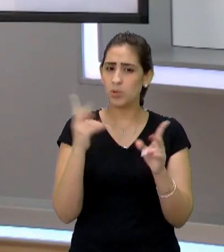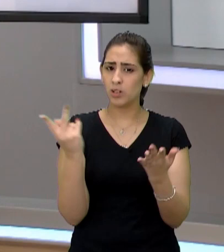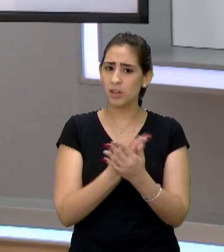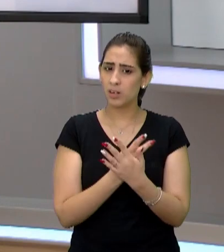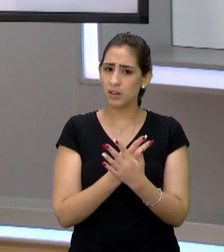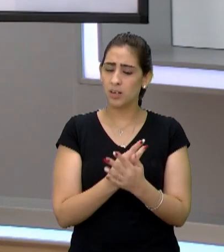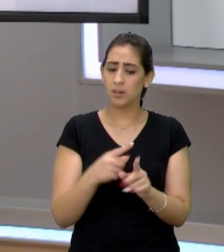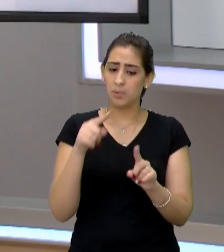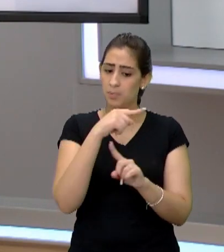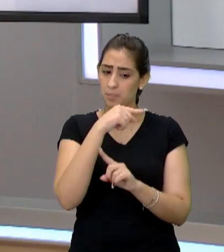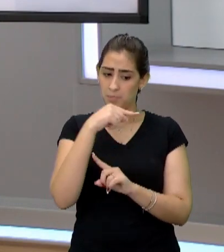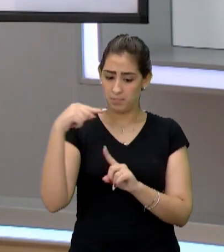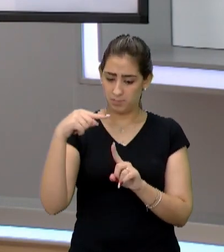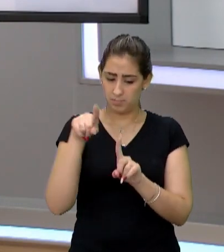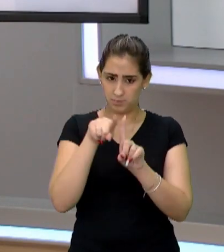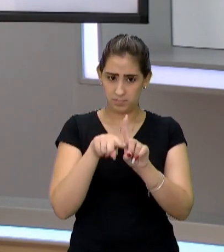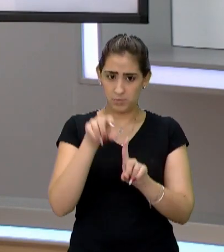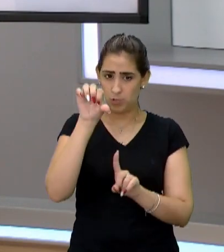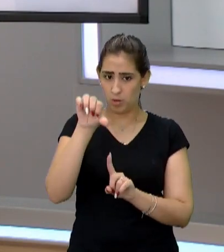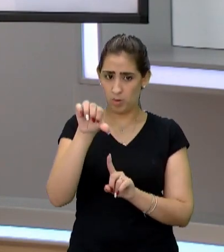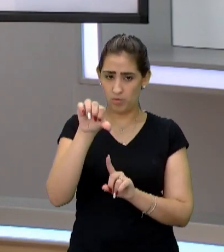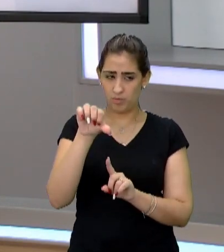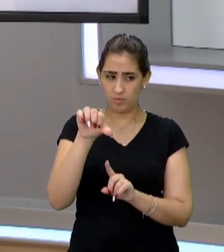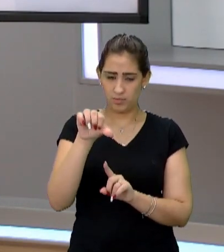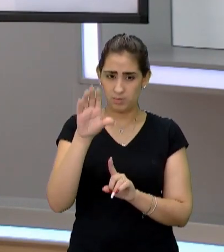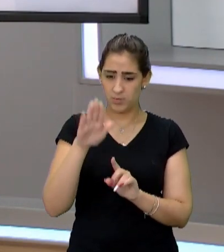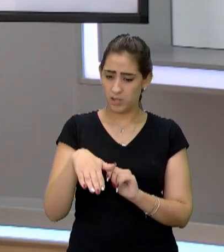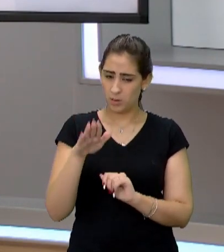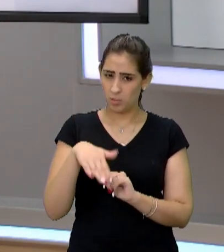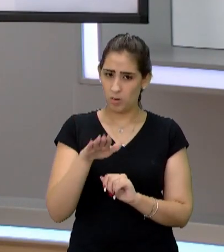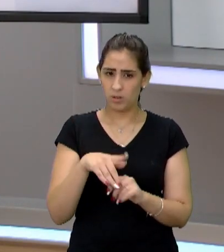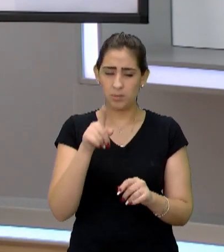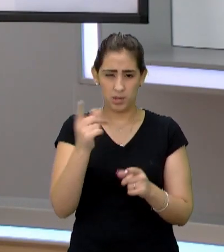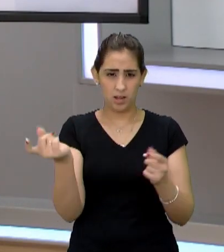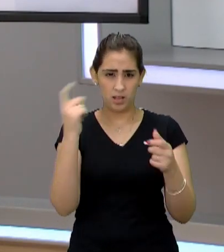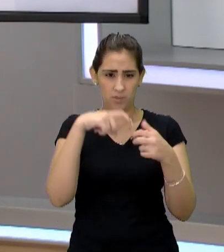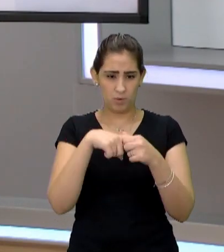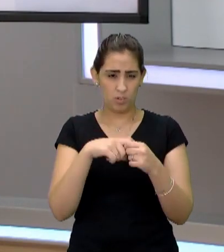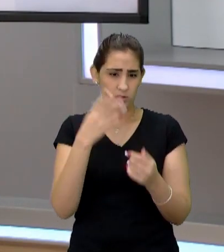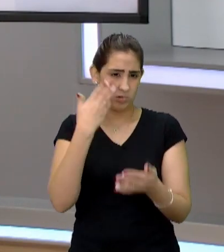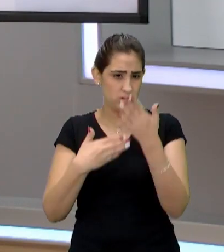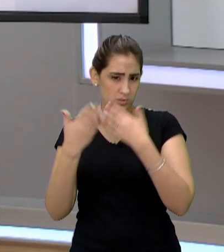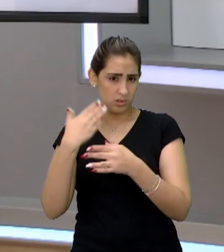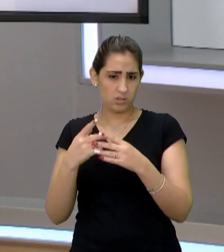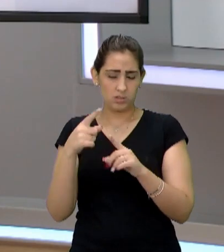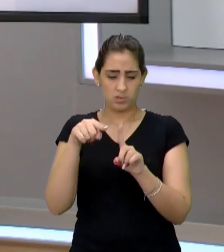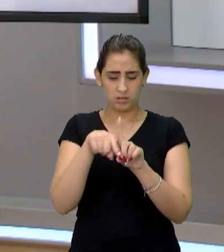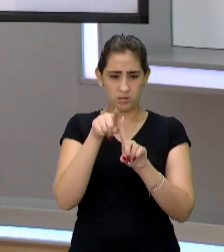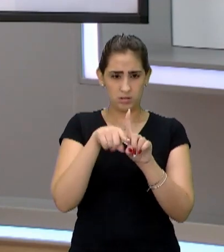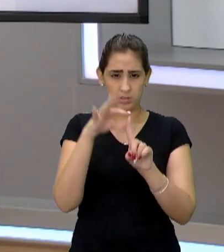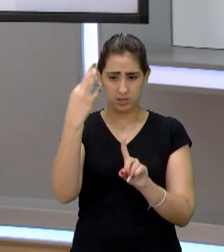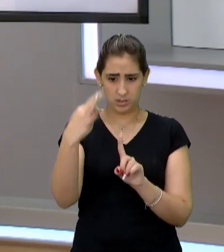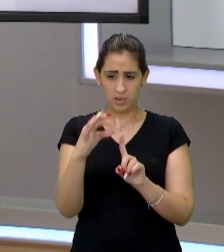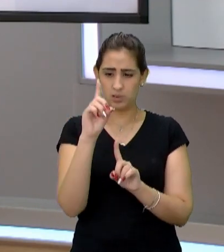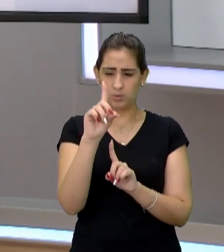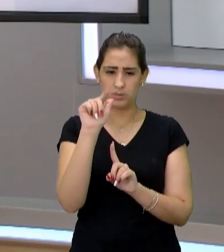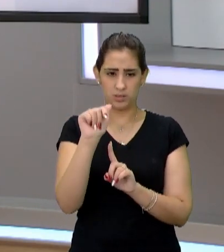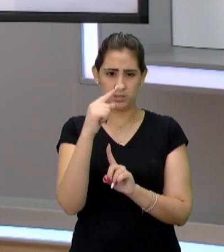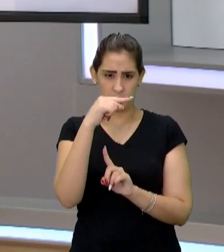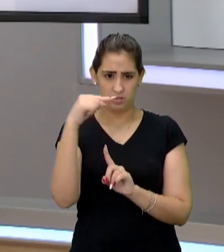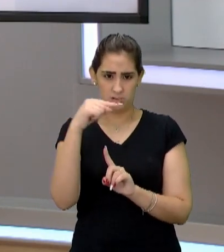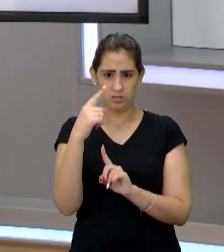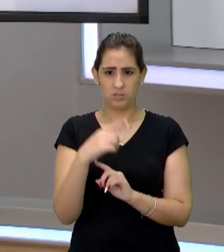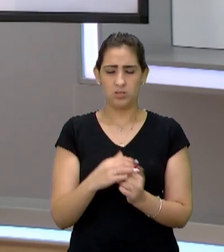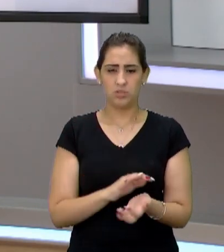graus menor. Se ela está 9 graus menor, para que ela volte para a temperatura correta, eu tenho que adicionar esses 9 graus aí,